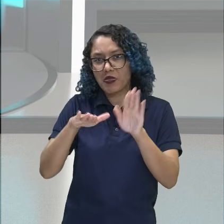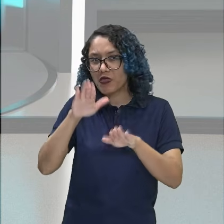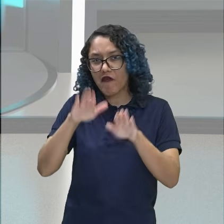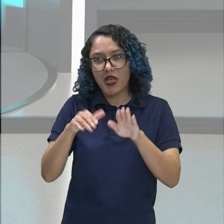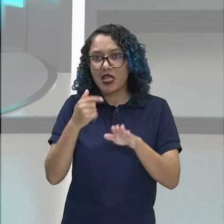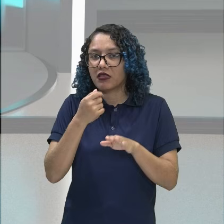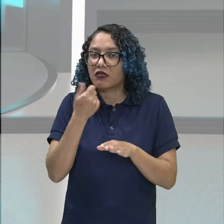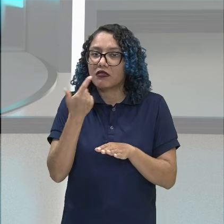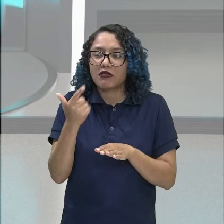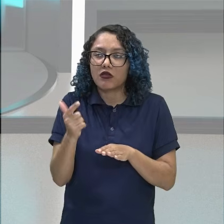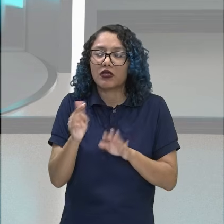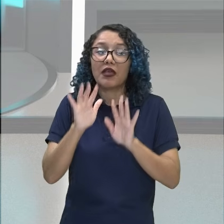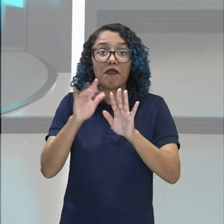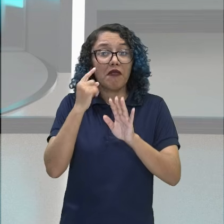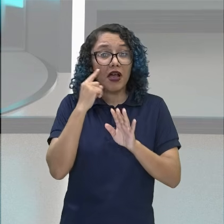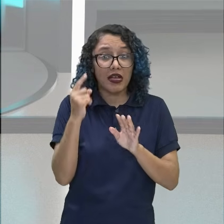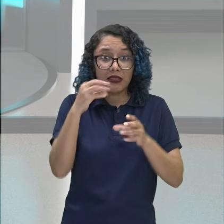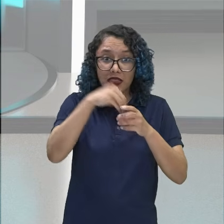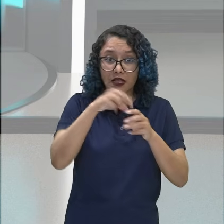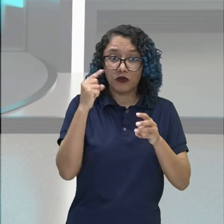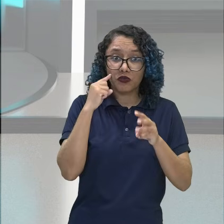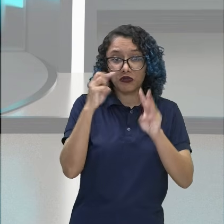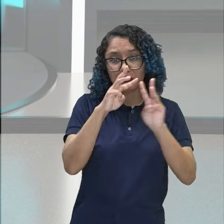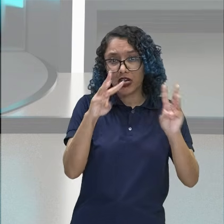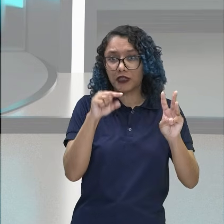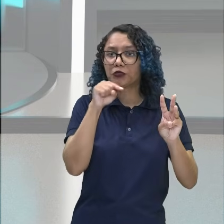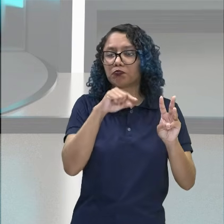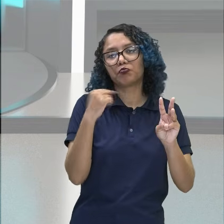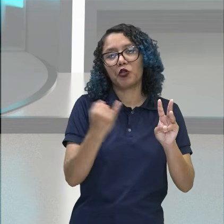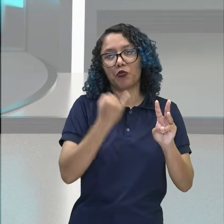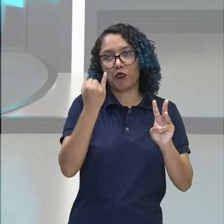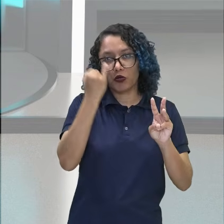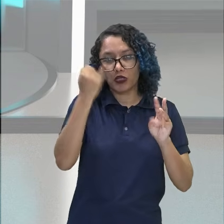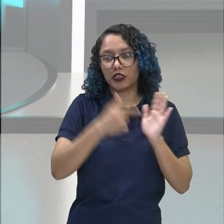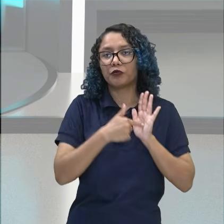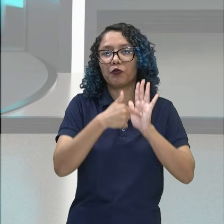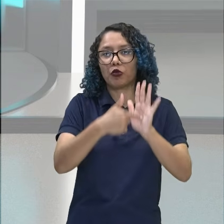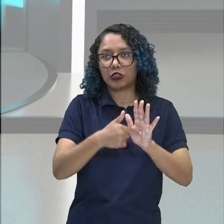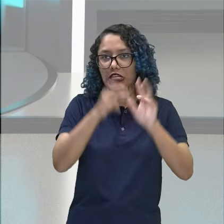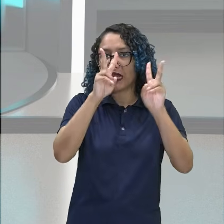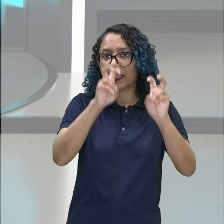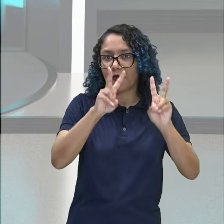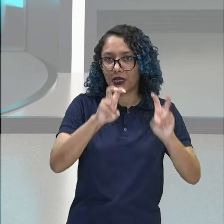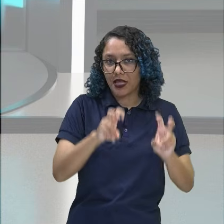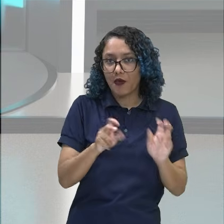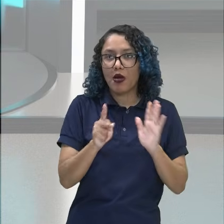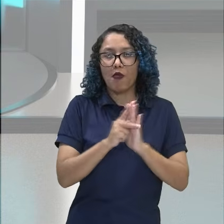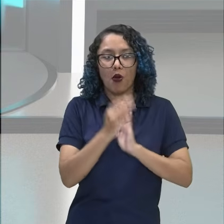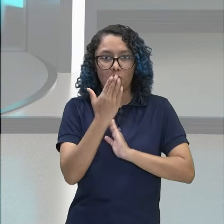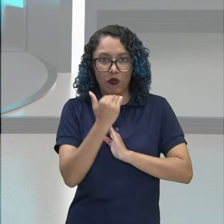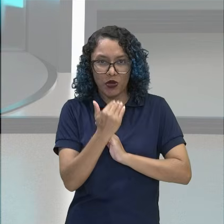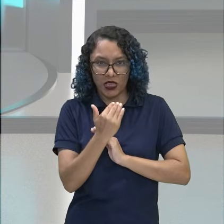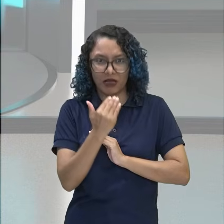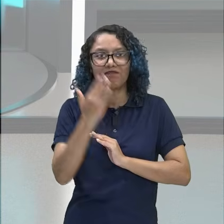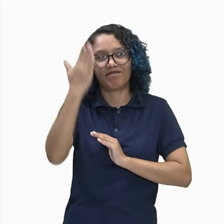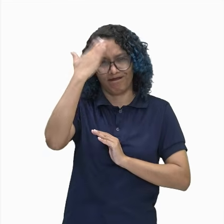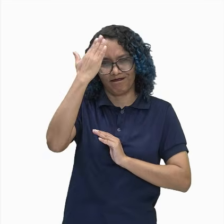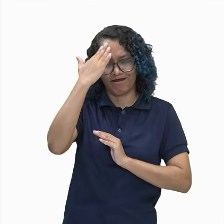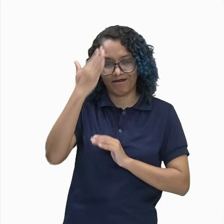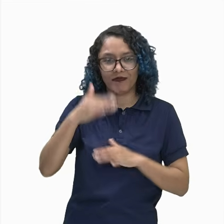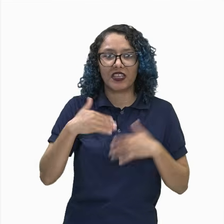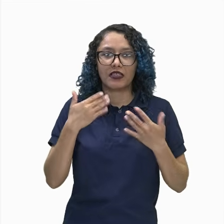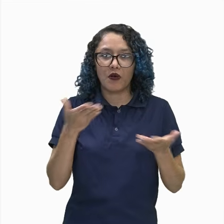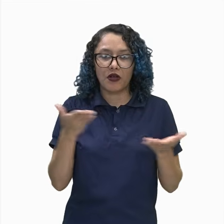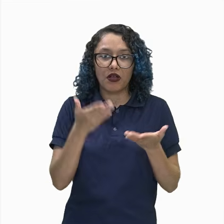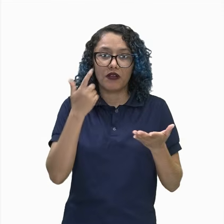sentido para eles noticiar esses fatos, trazer essas questões e essas reportagens. Aí, eu vou convidá-los mais